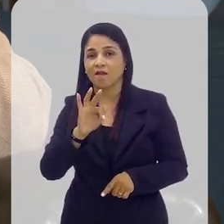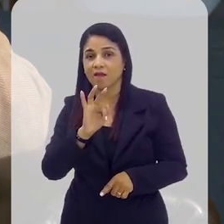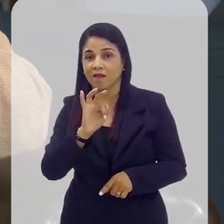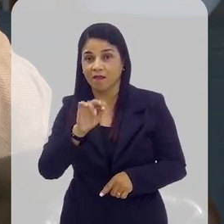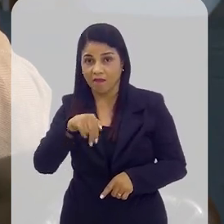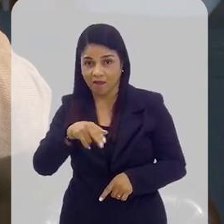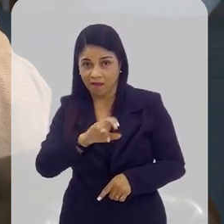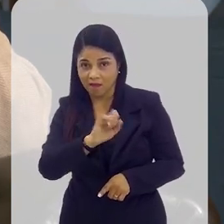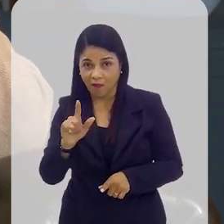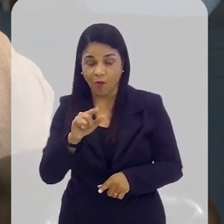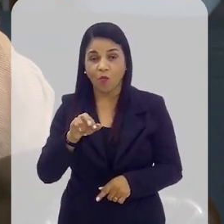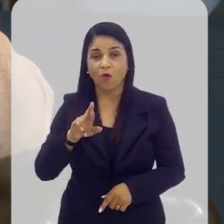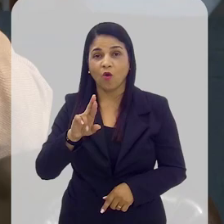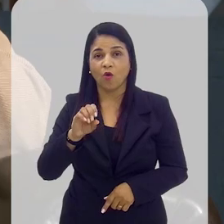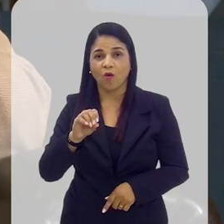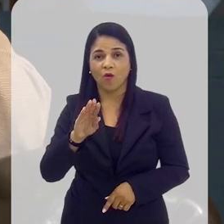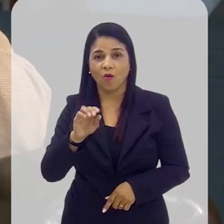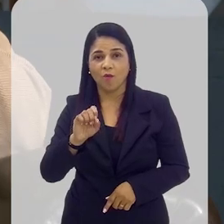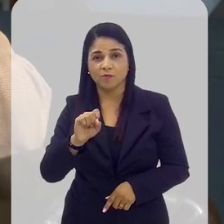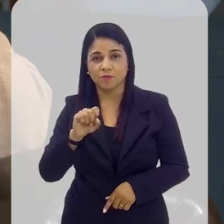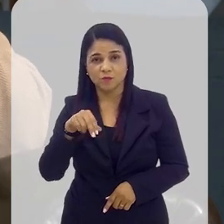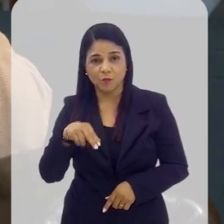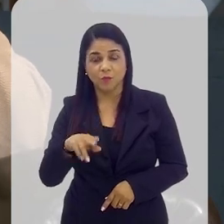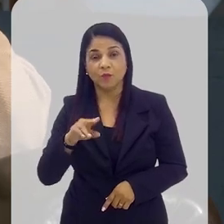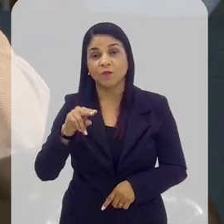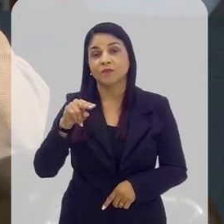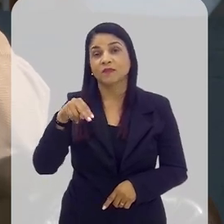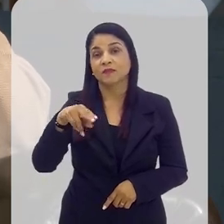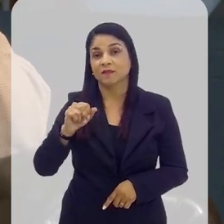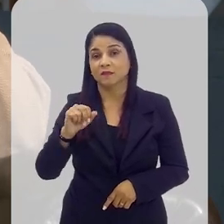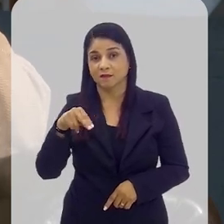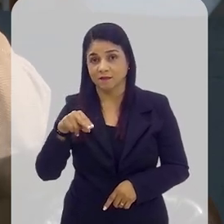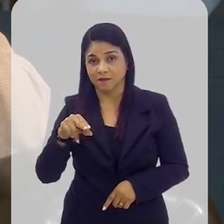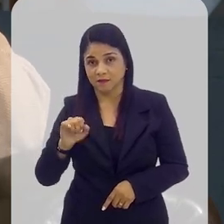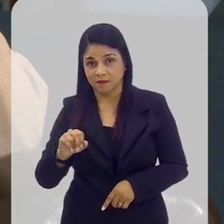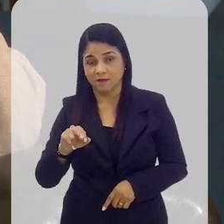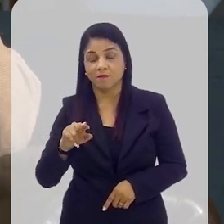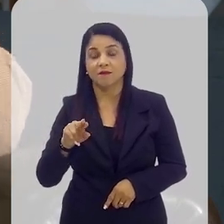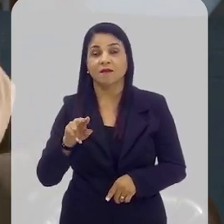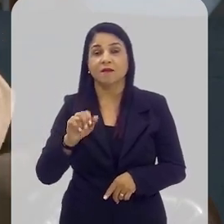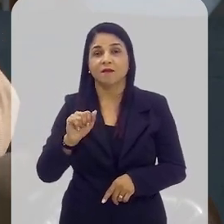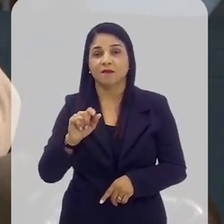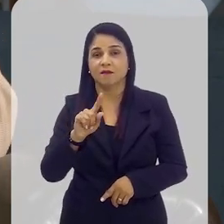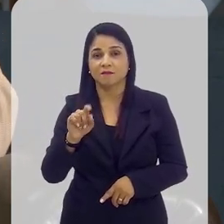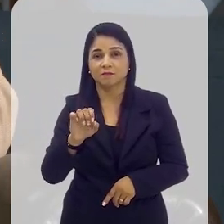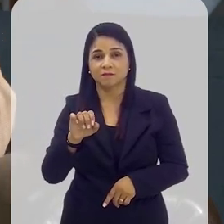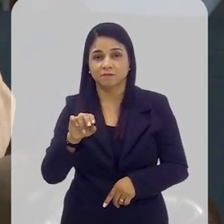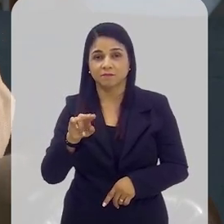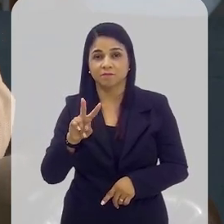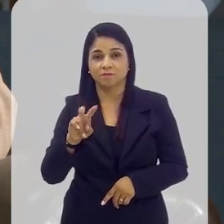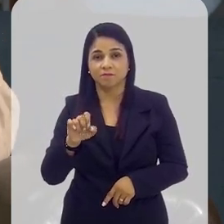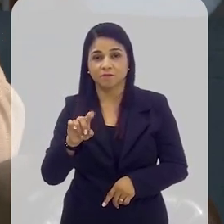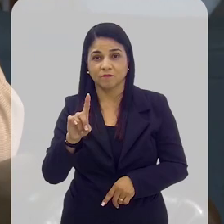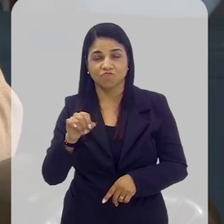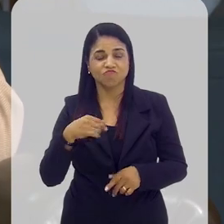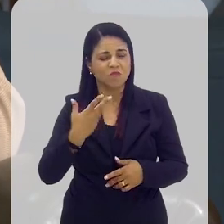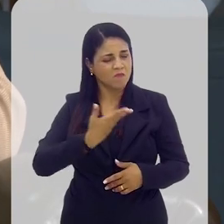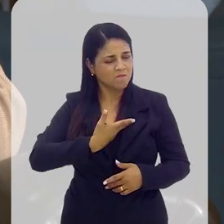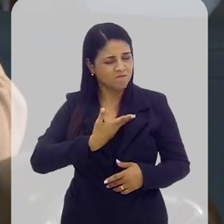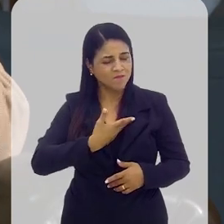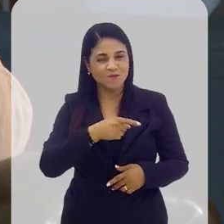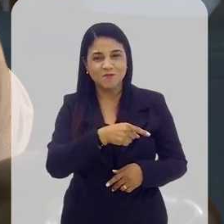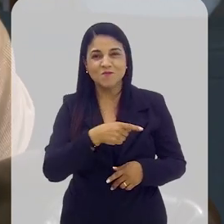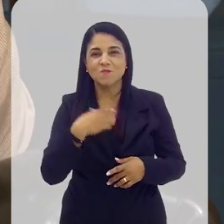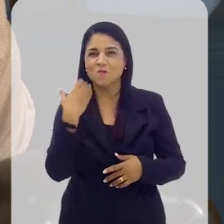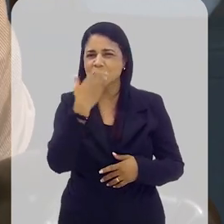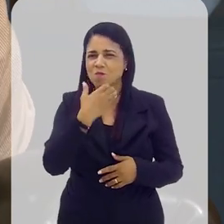Azevedo, Robson e muito mais. As músicas desse grande amigo companheiro